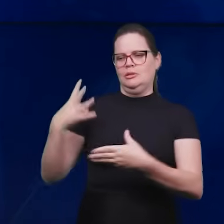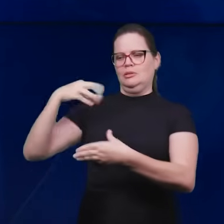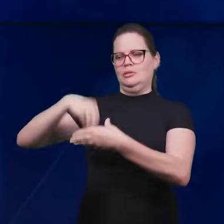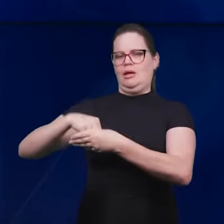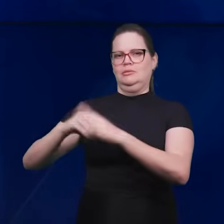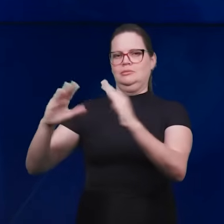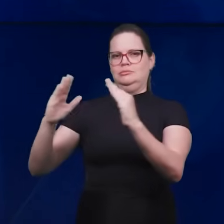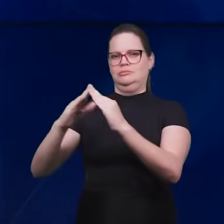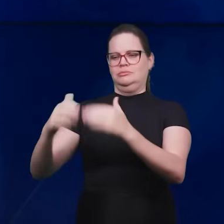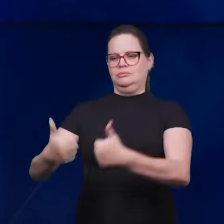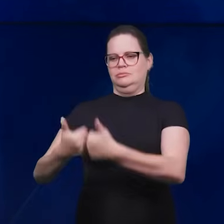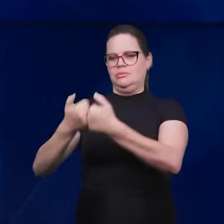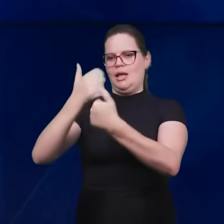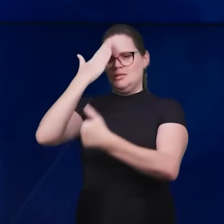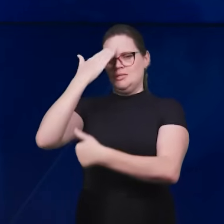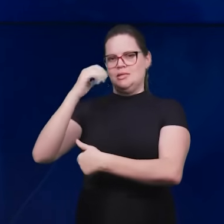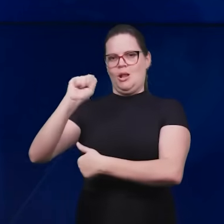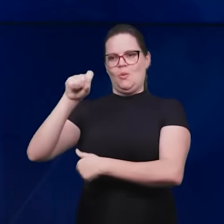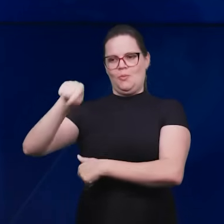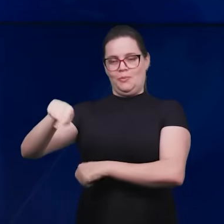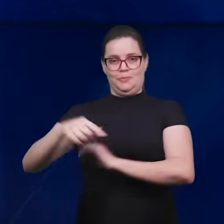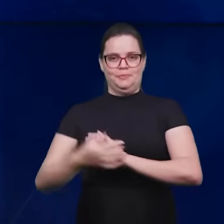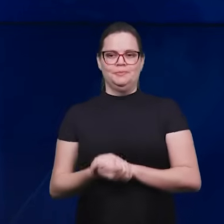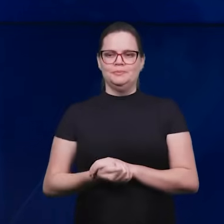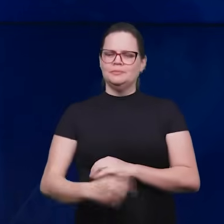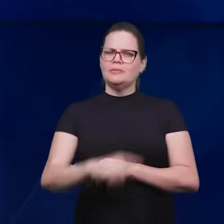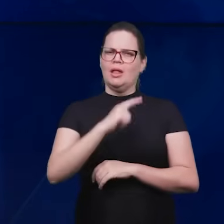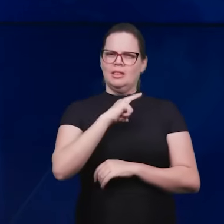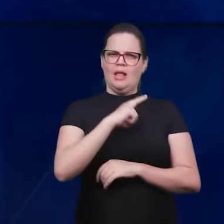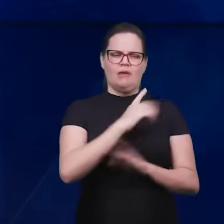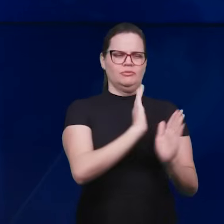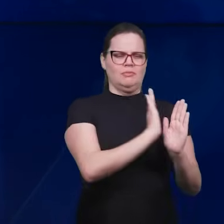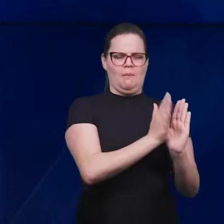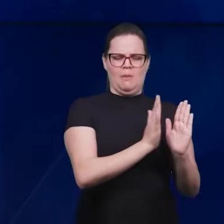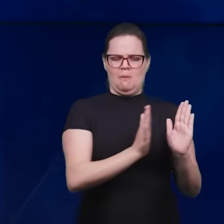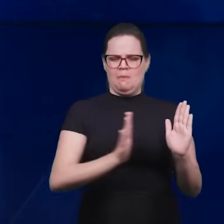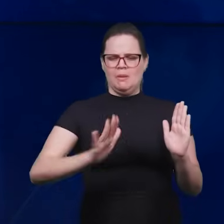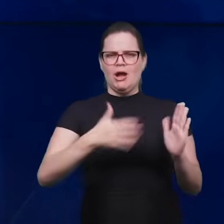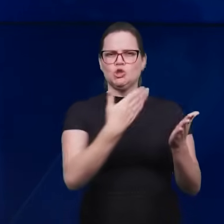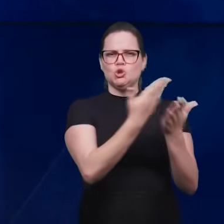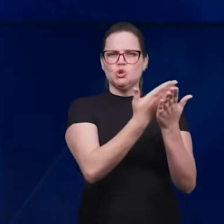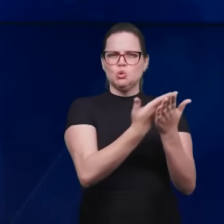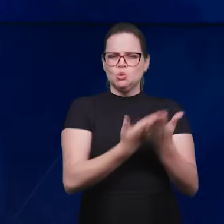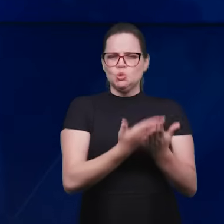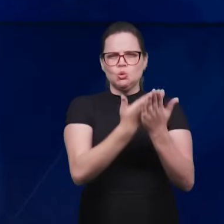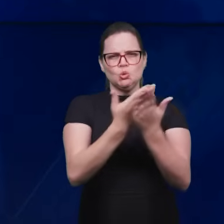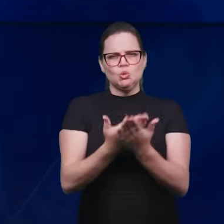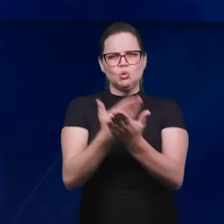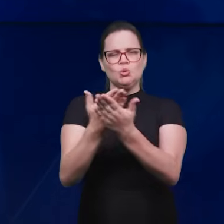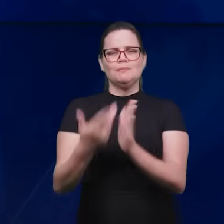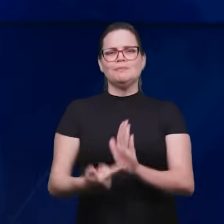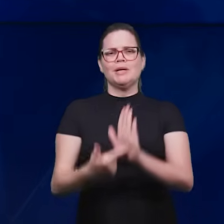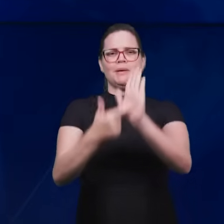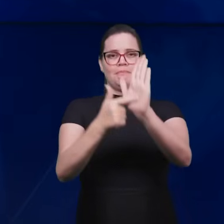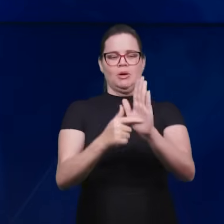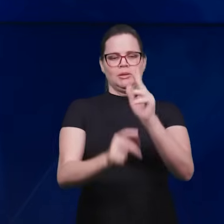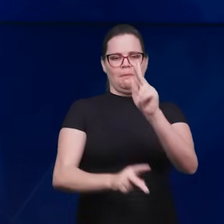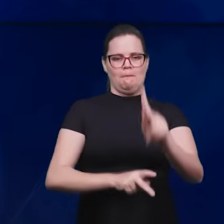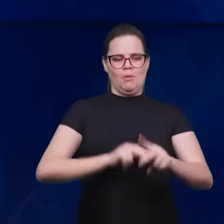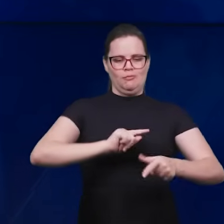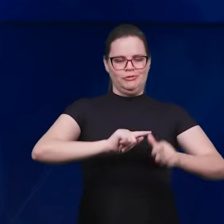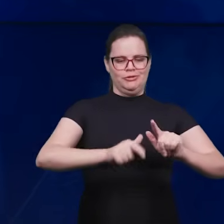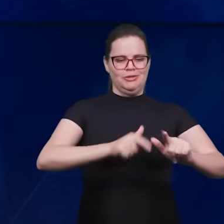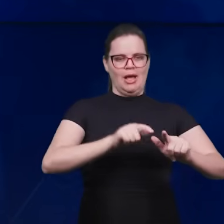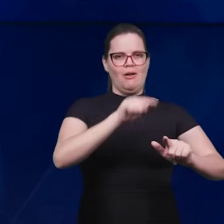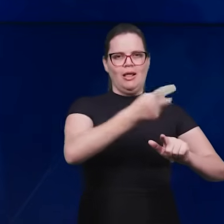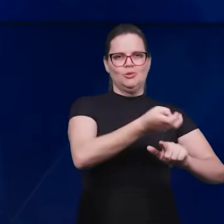estudos que vem falando sobre a caminhada de Deus no meio do seu povo, desde quando o